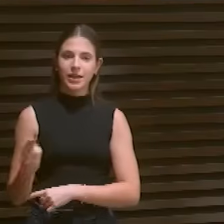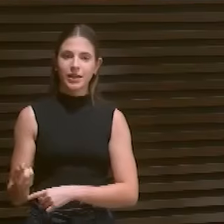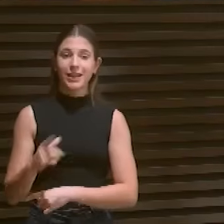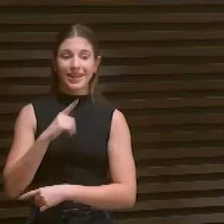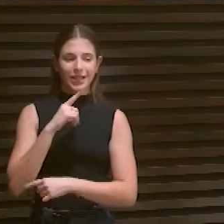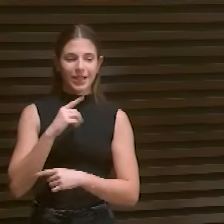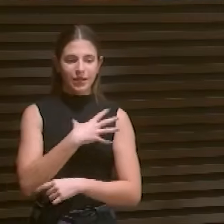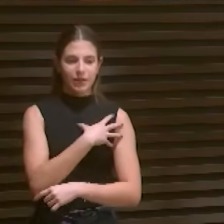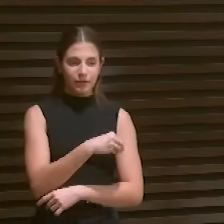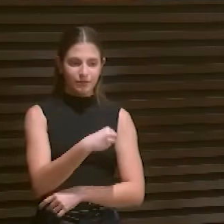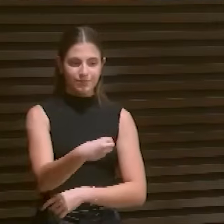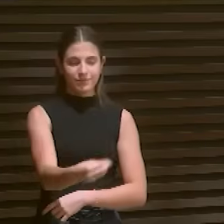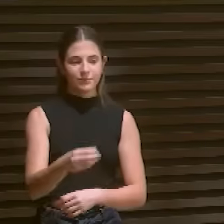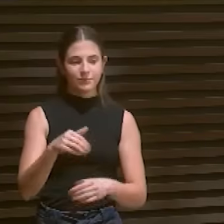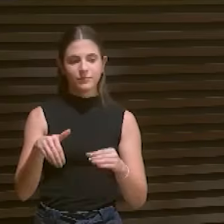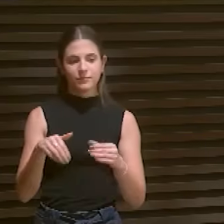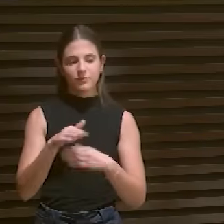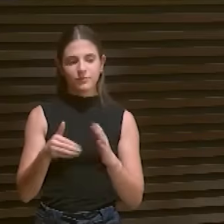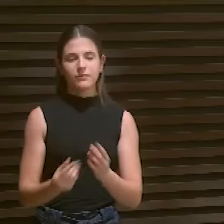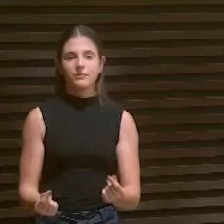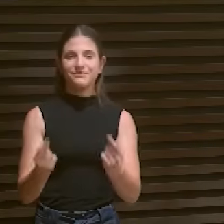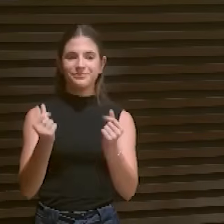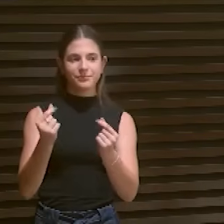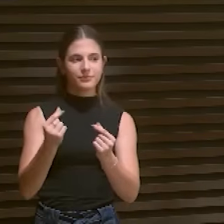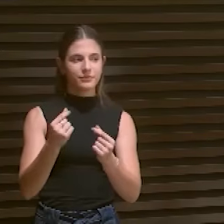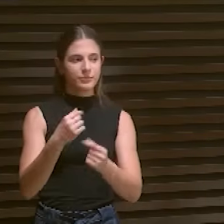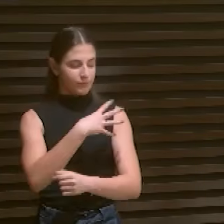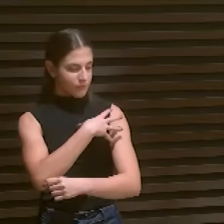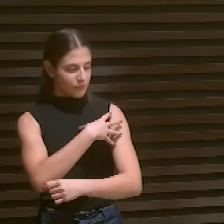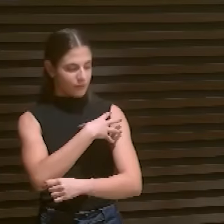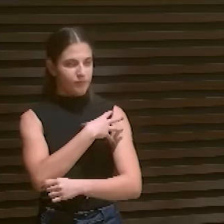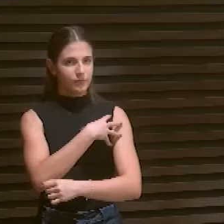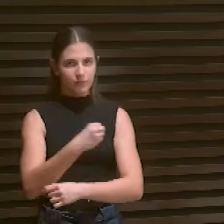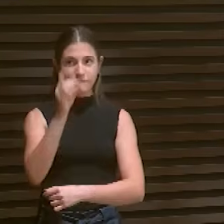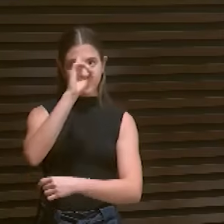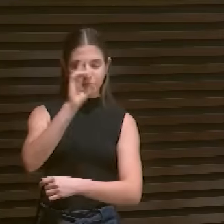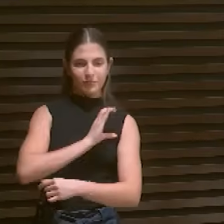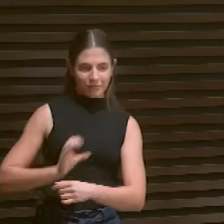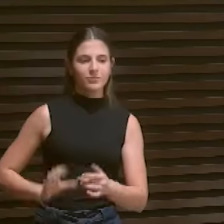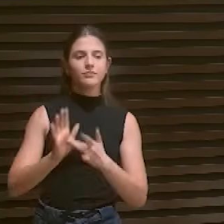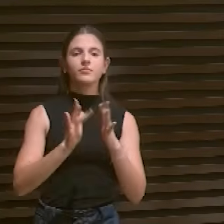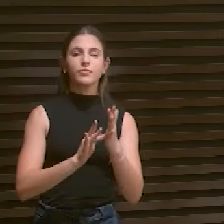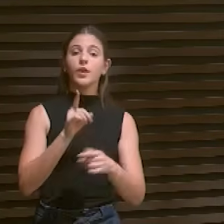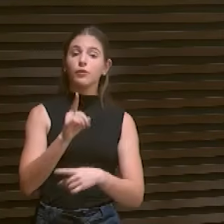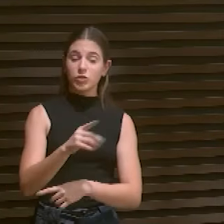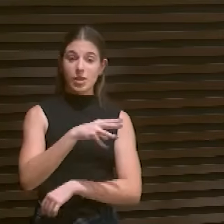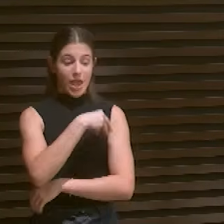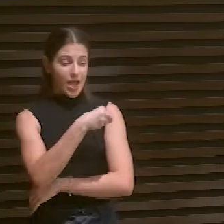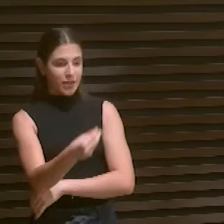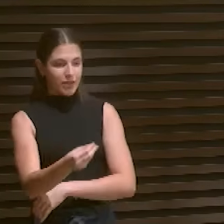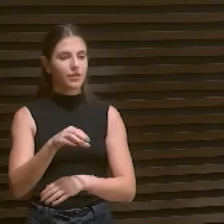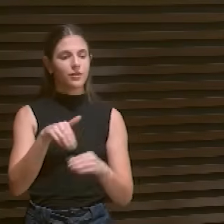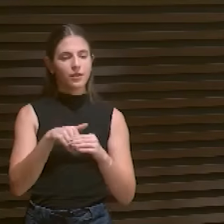de Deus em Cristo Jesus. Se você é filho de Deus, você é co-herdeiro em Cristo